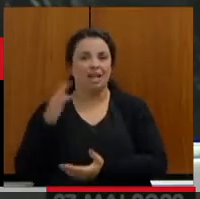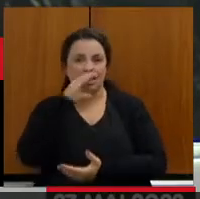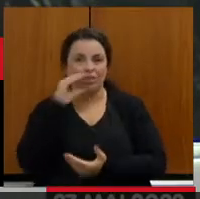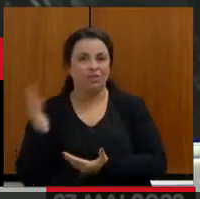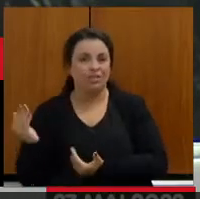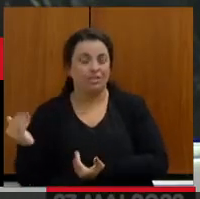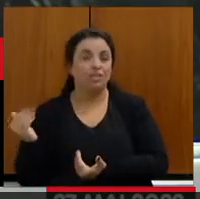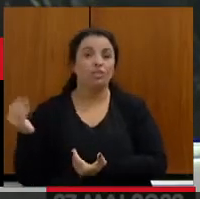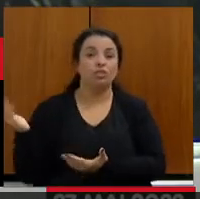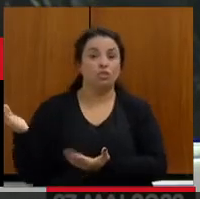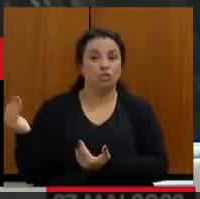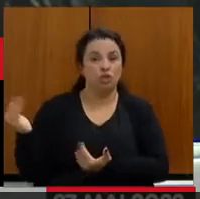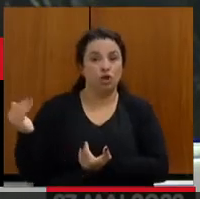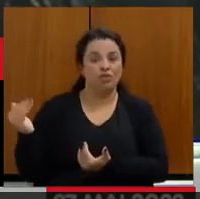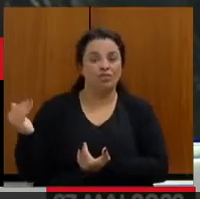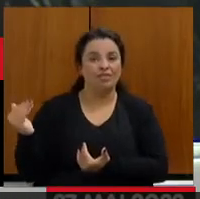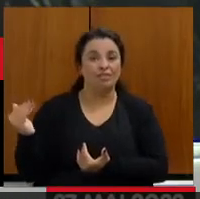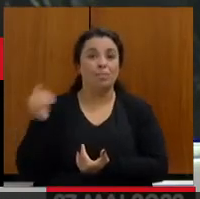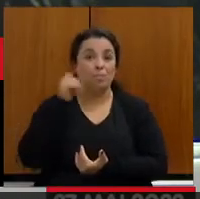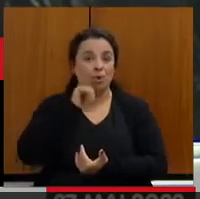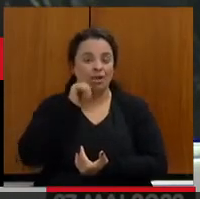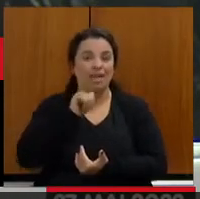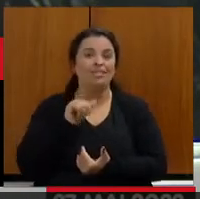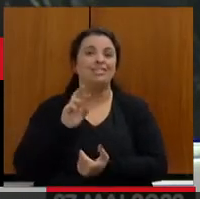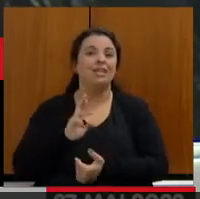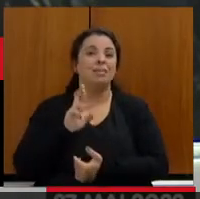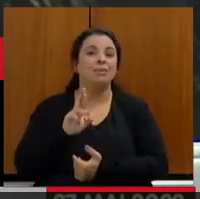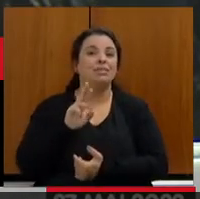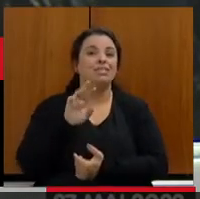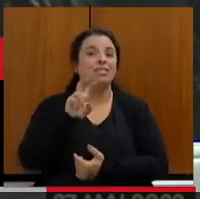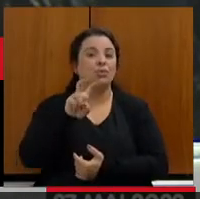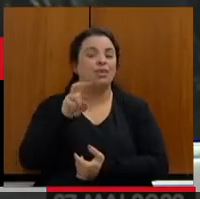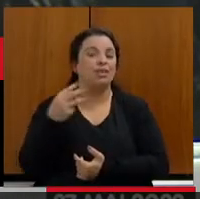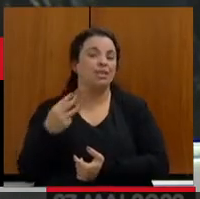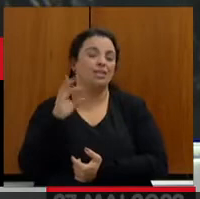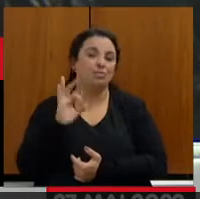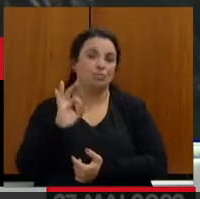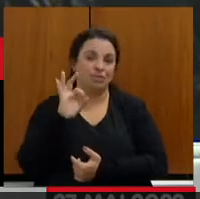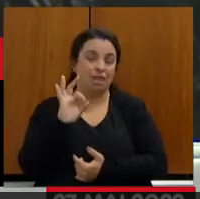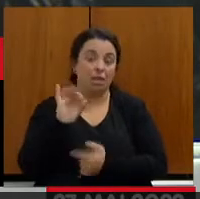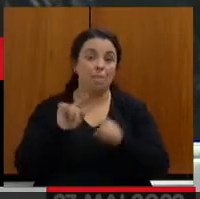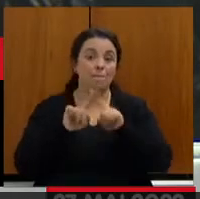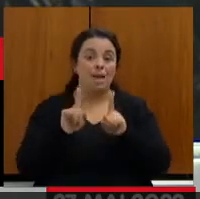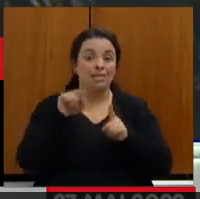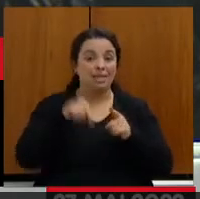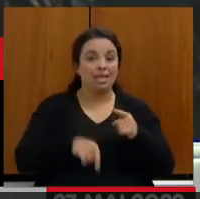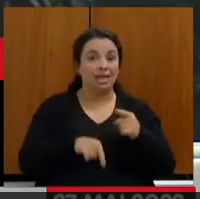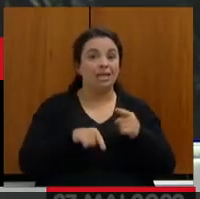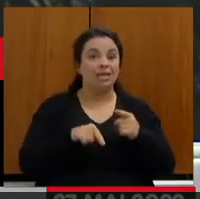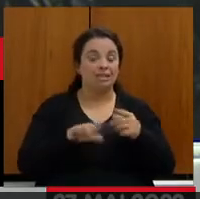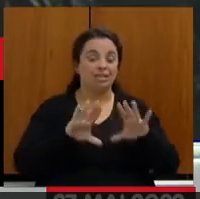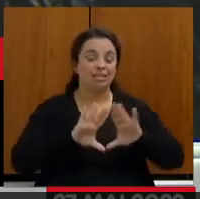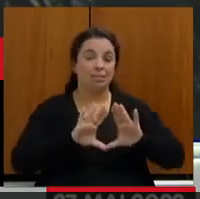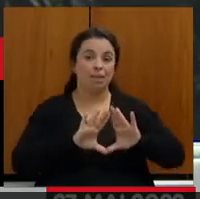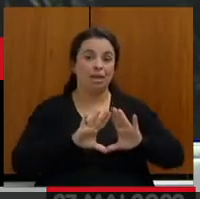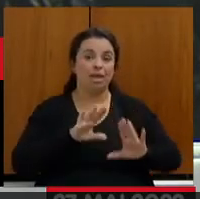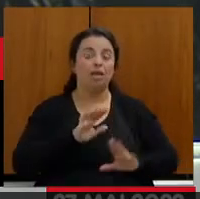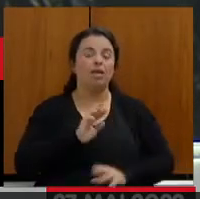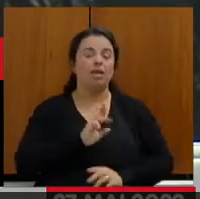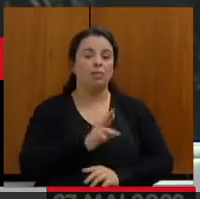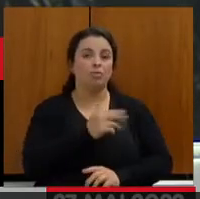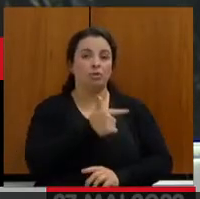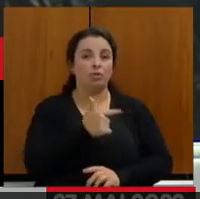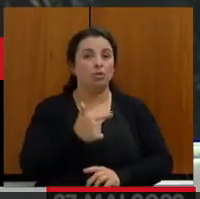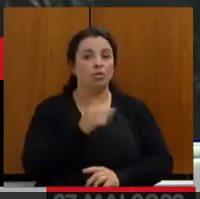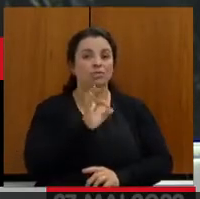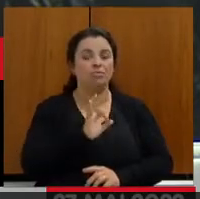cento no entanto representamos doze por cento nessa casa Legislativa a doze por cento no Senado e